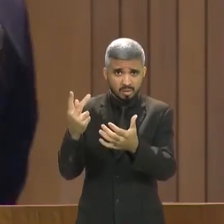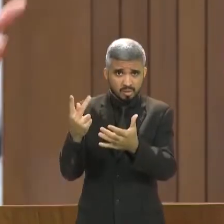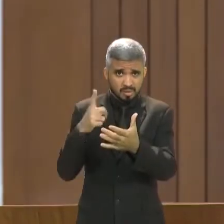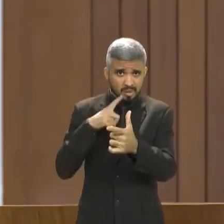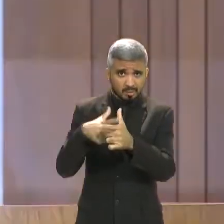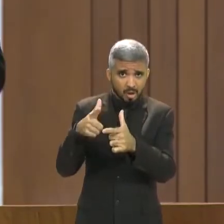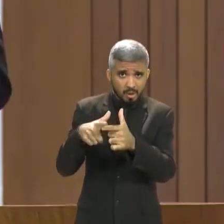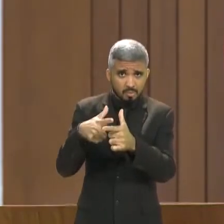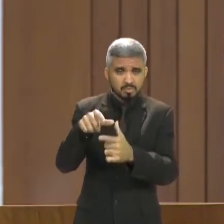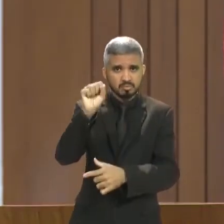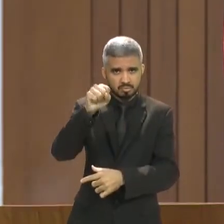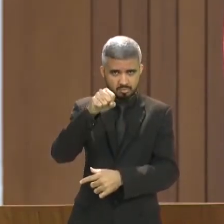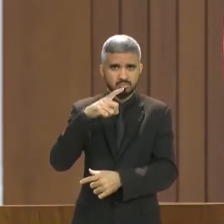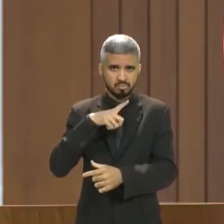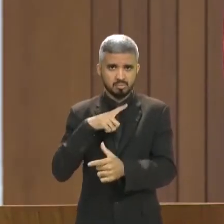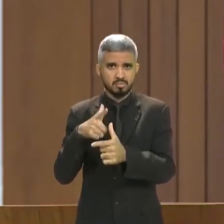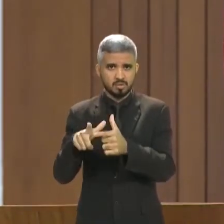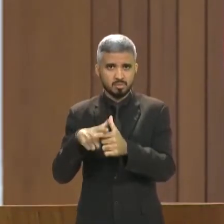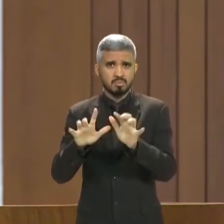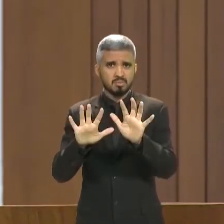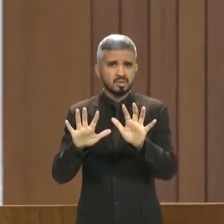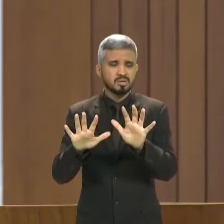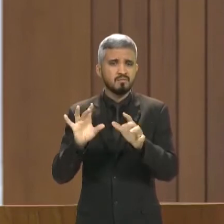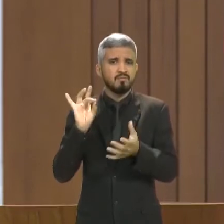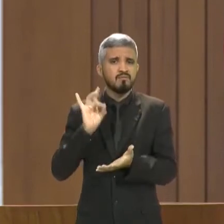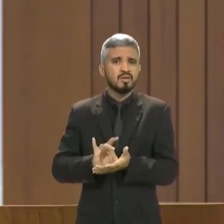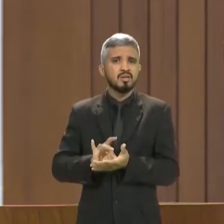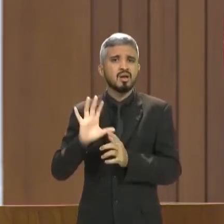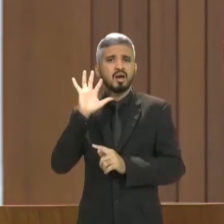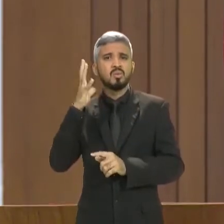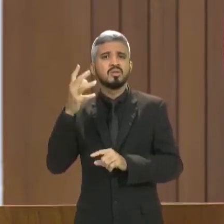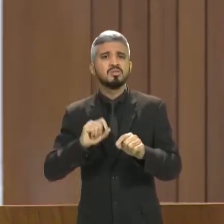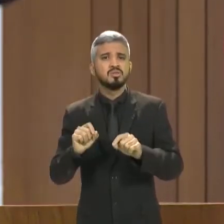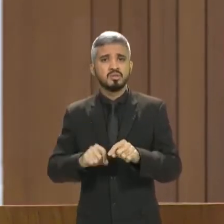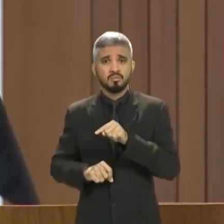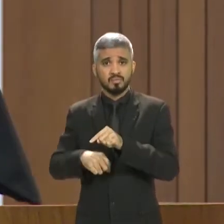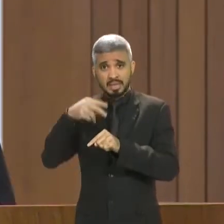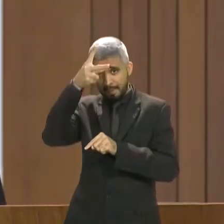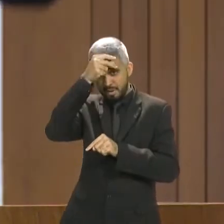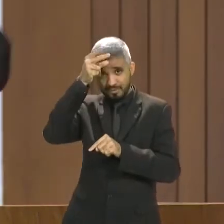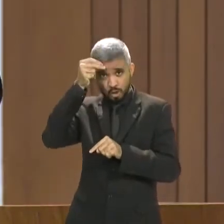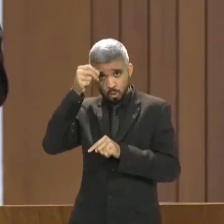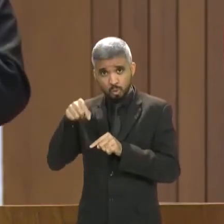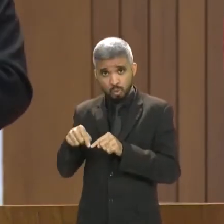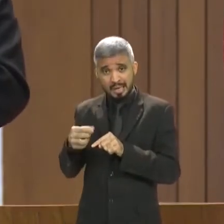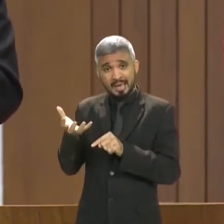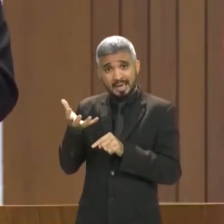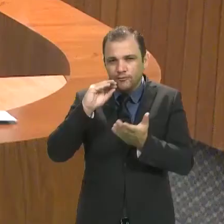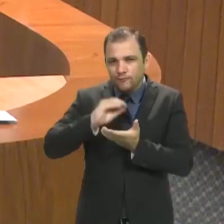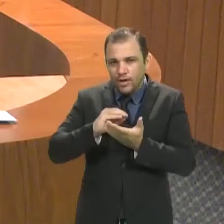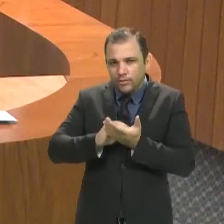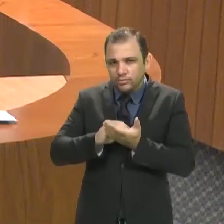num dilema num dilema de fazer de um lado a mão da popularidade e de outro lado a mão do que